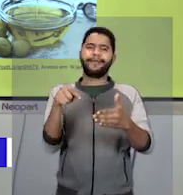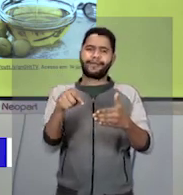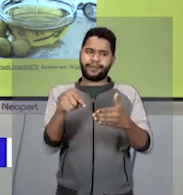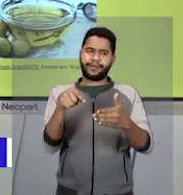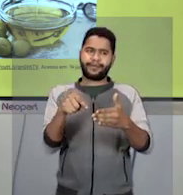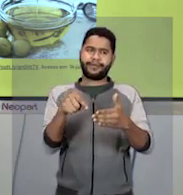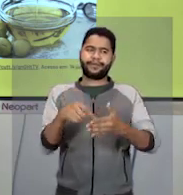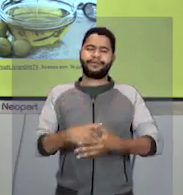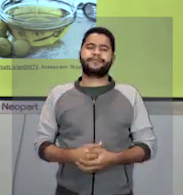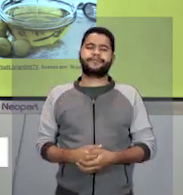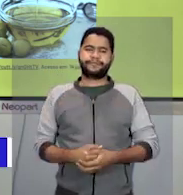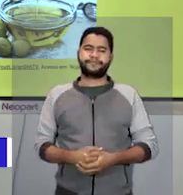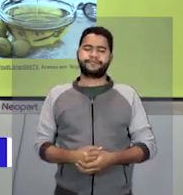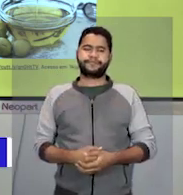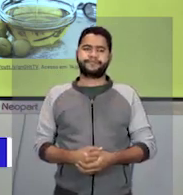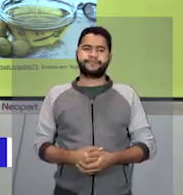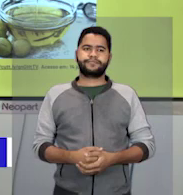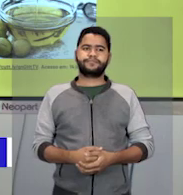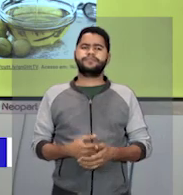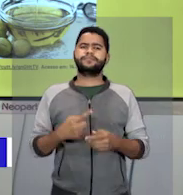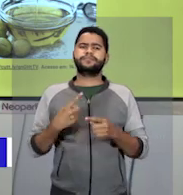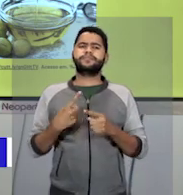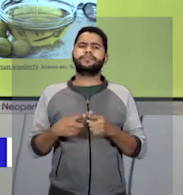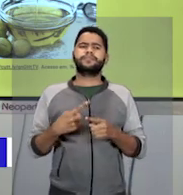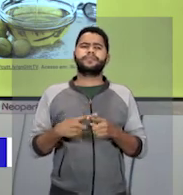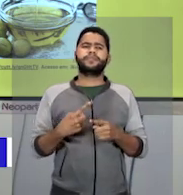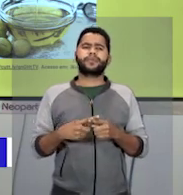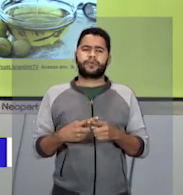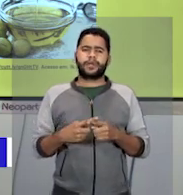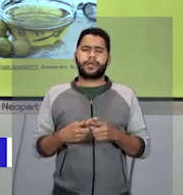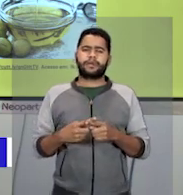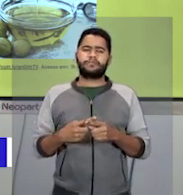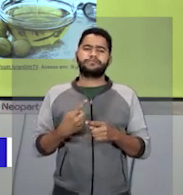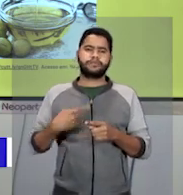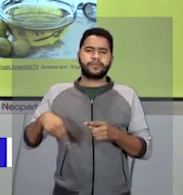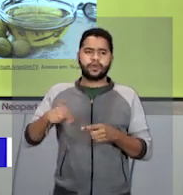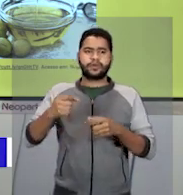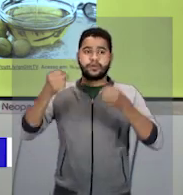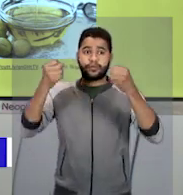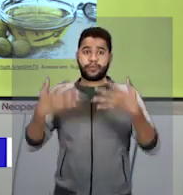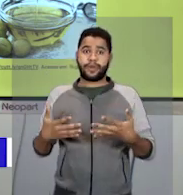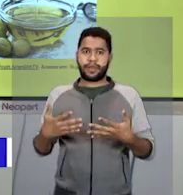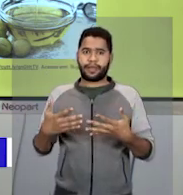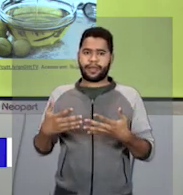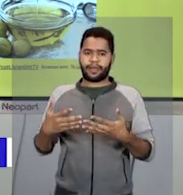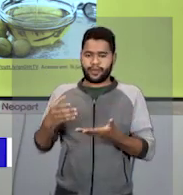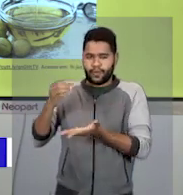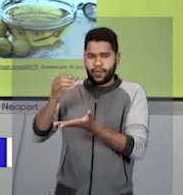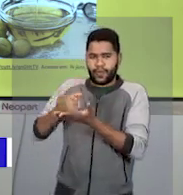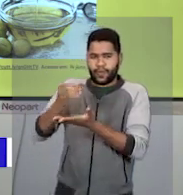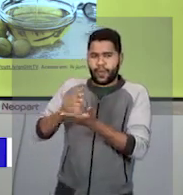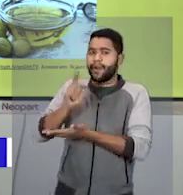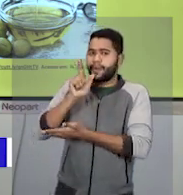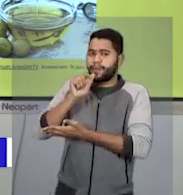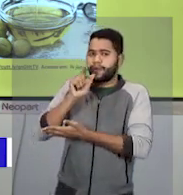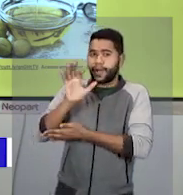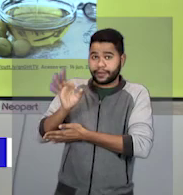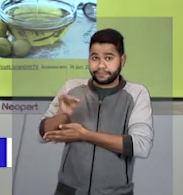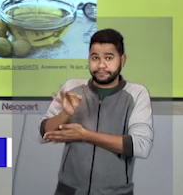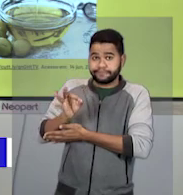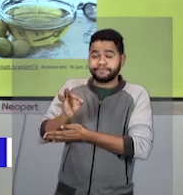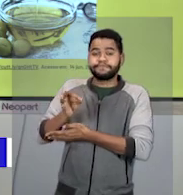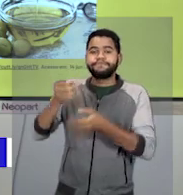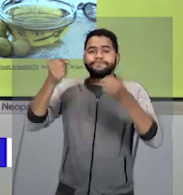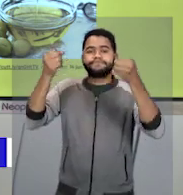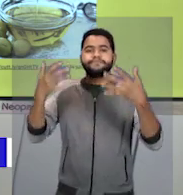especificamente a uma substância. Por quê? Ali, como a gente estava falando do copo com água, certo? Nós estávamos